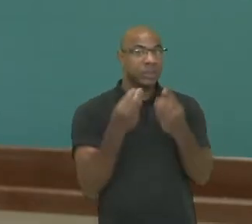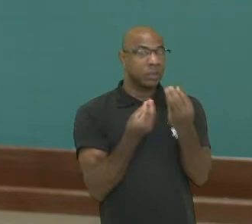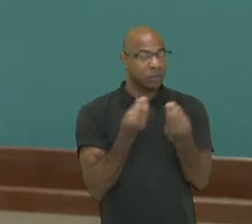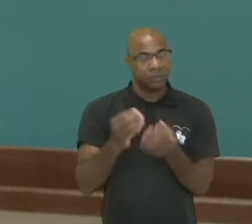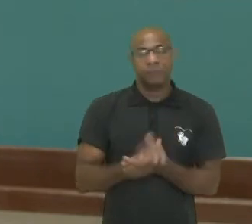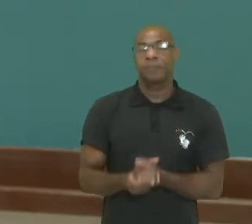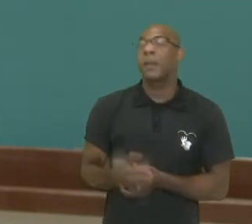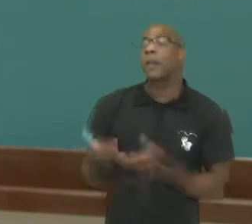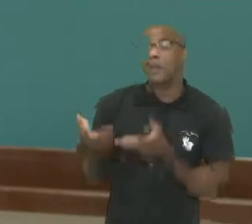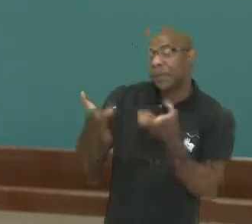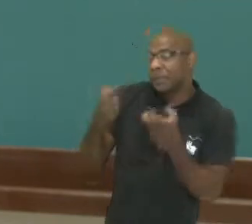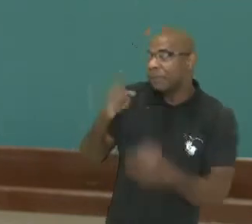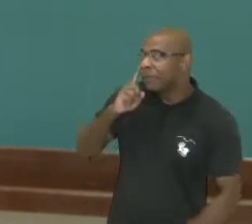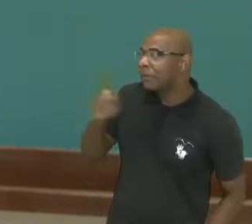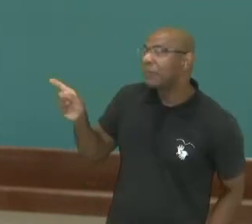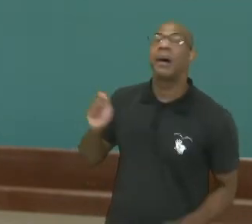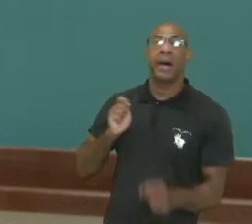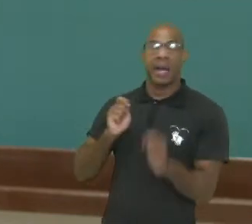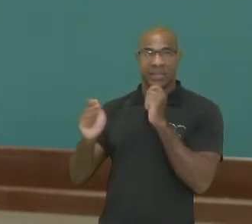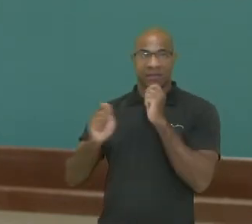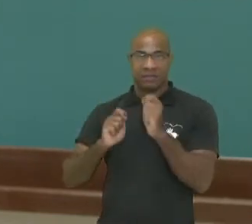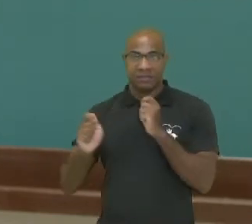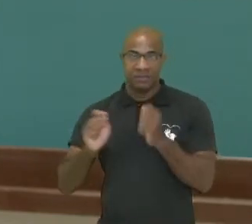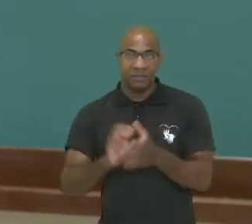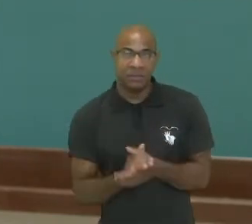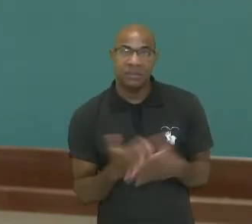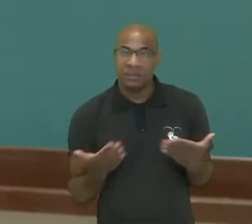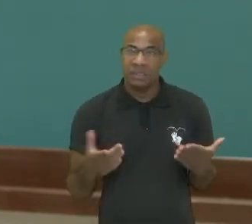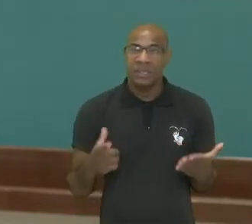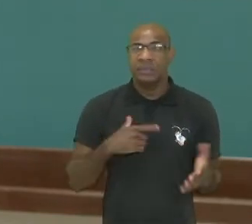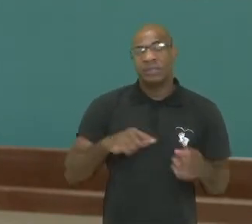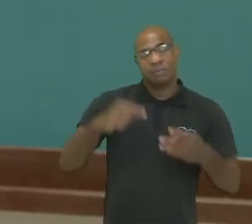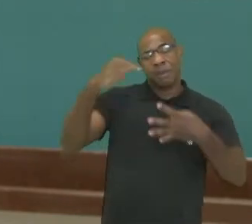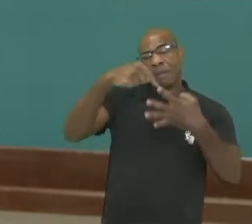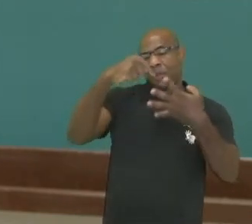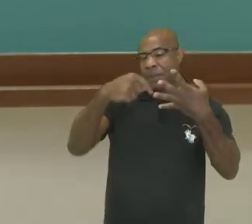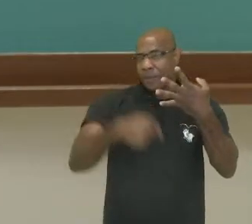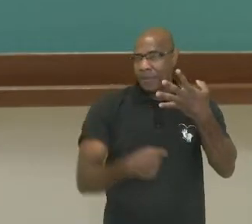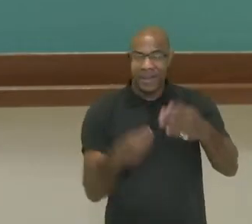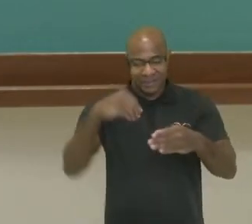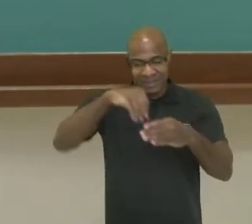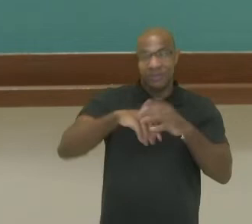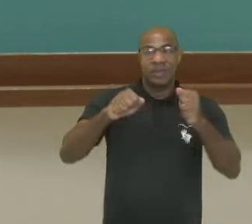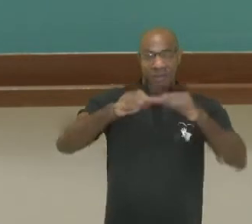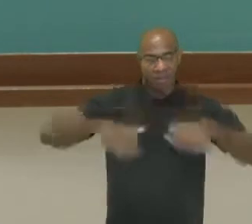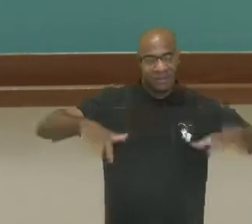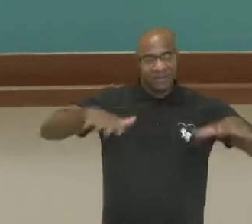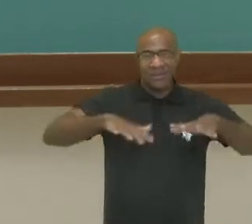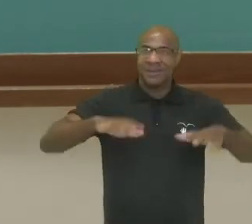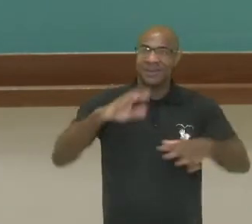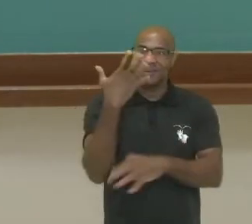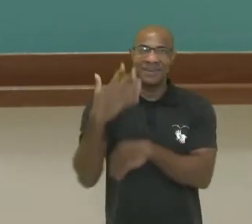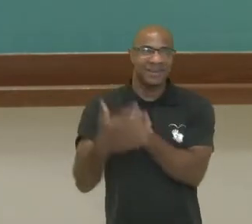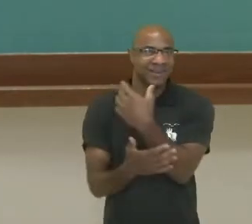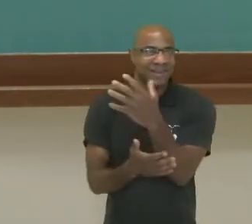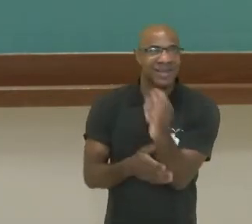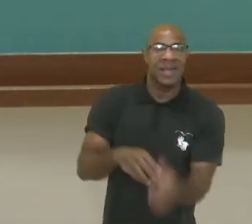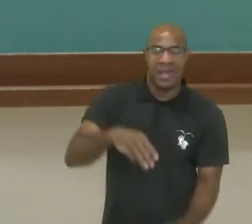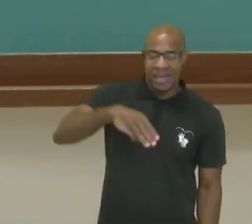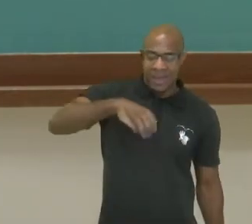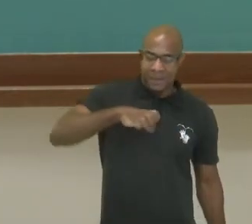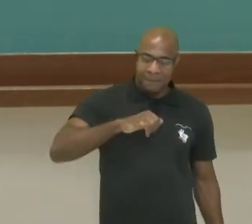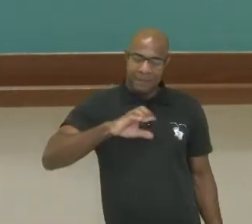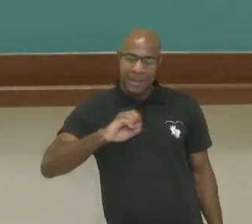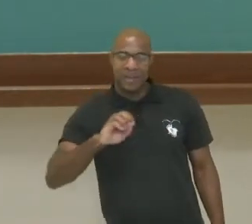Perceberam a entrevista como aborda vários aspectos do meio ambiente? Você já tinha se questionado